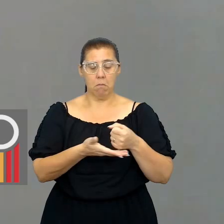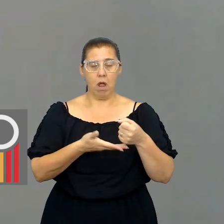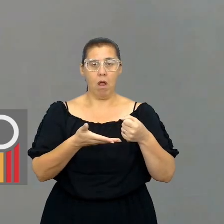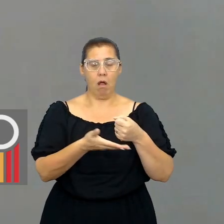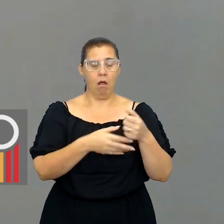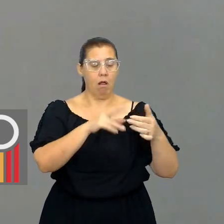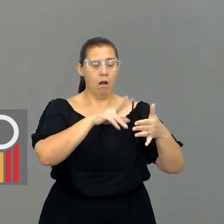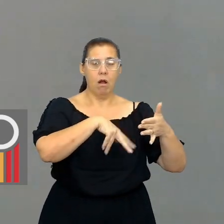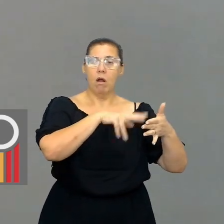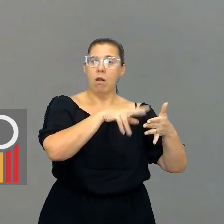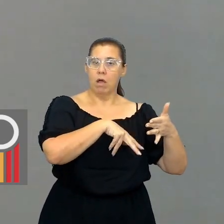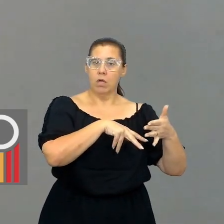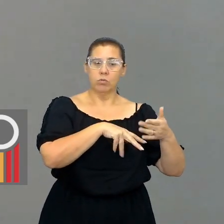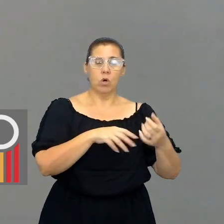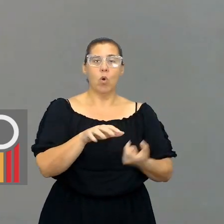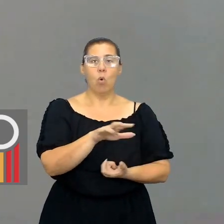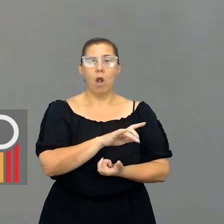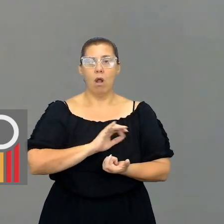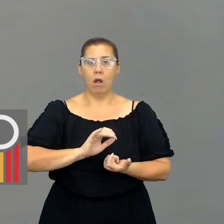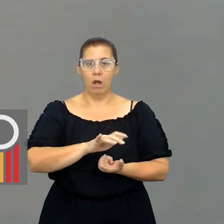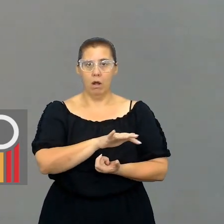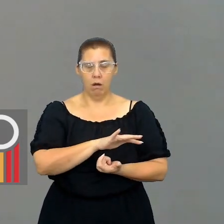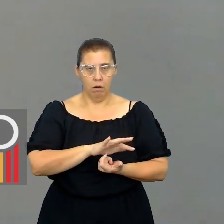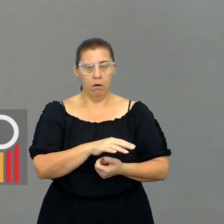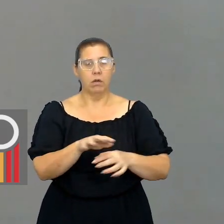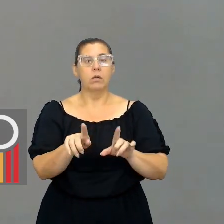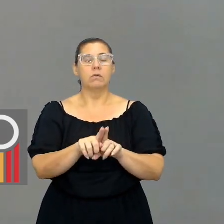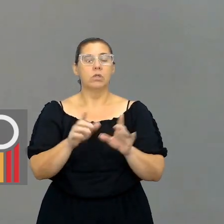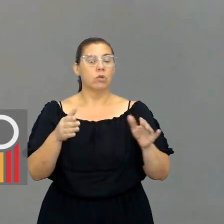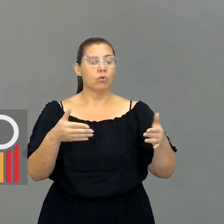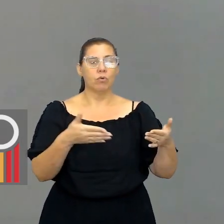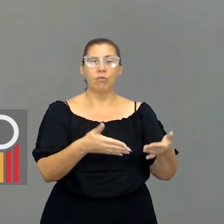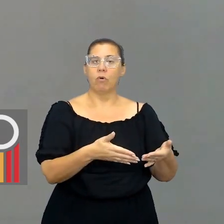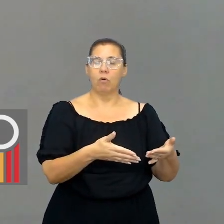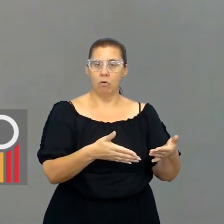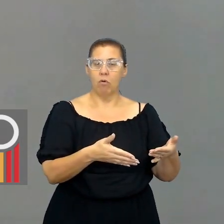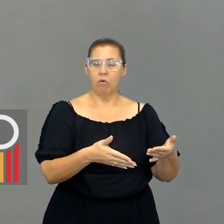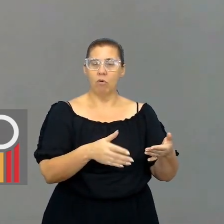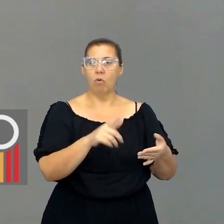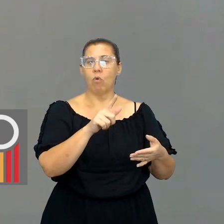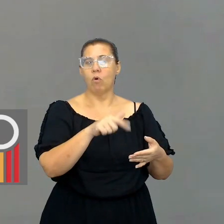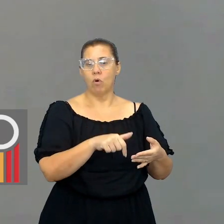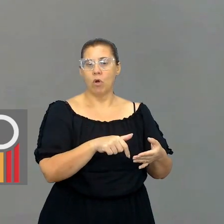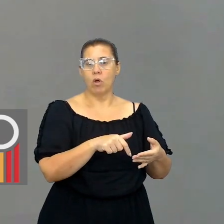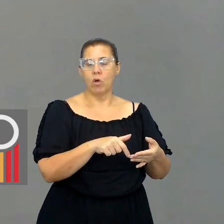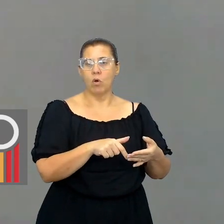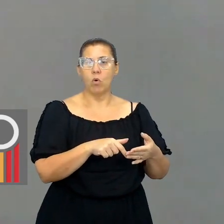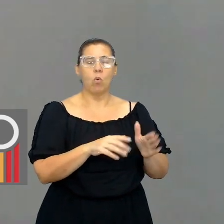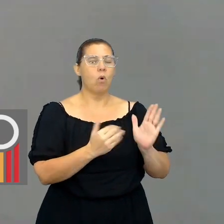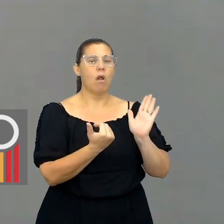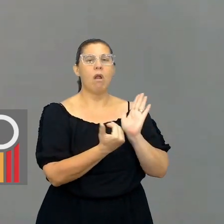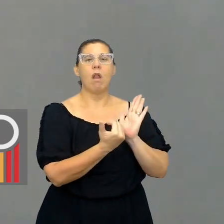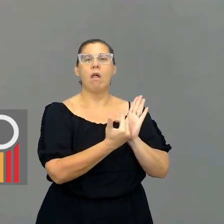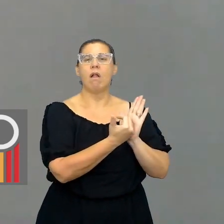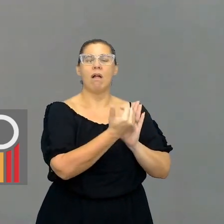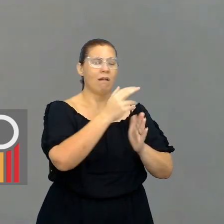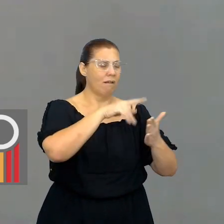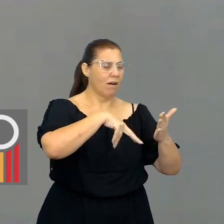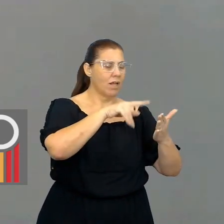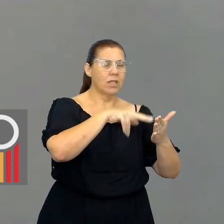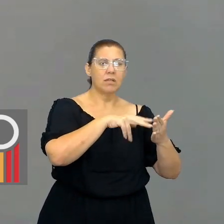base a leitura e o letramento, bem como o foco será na questão dos níveis de leitura e